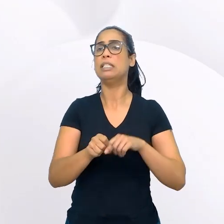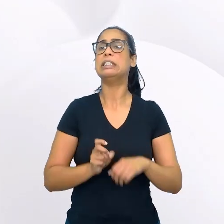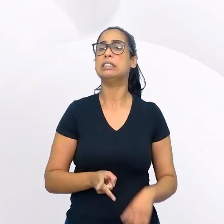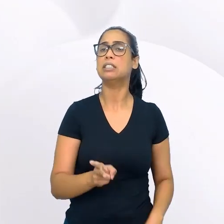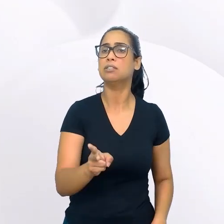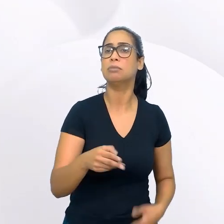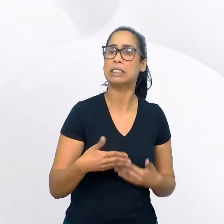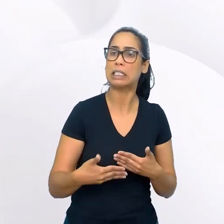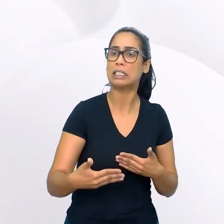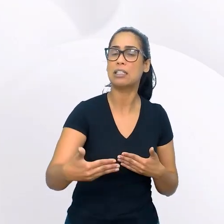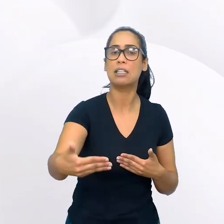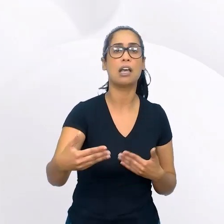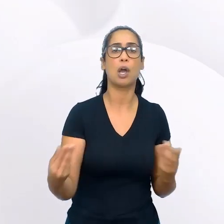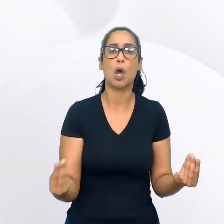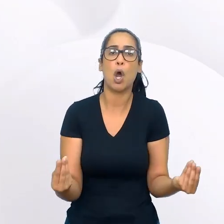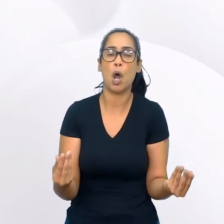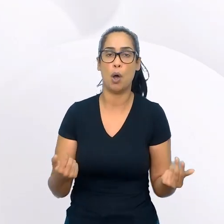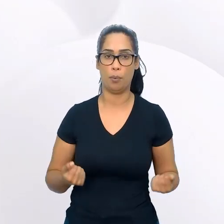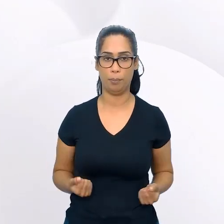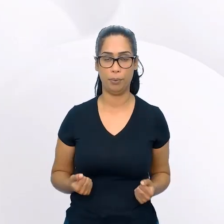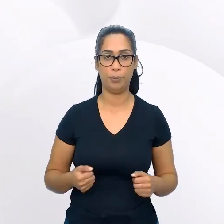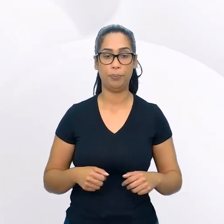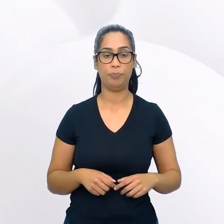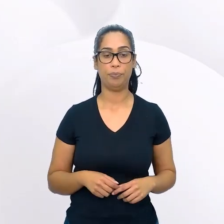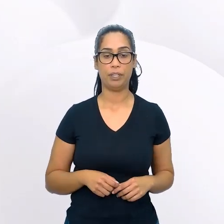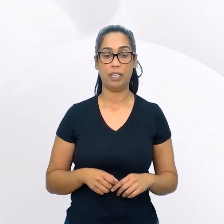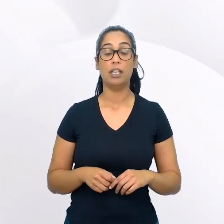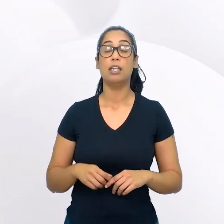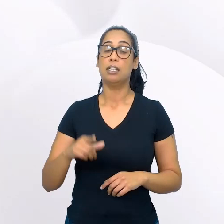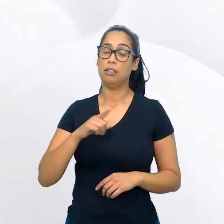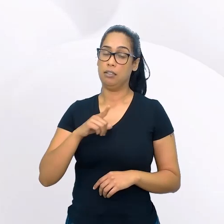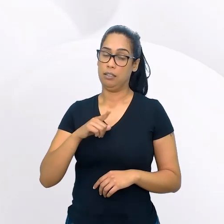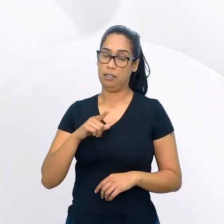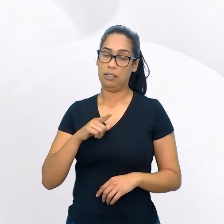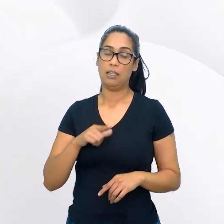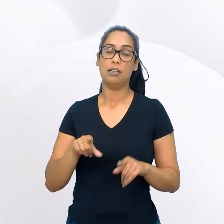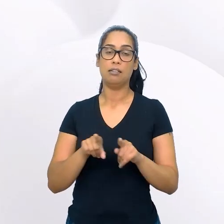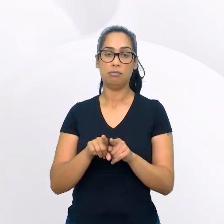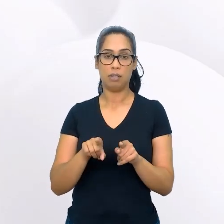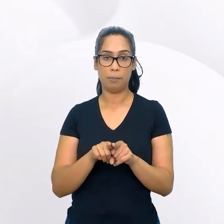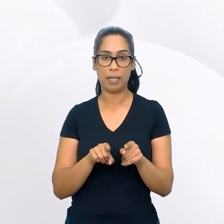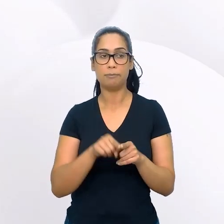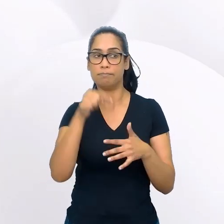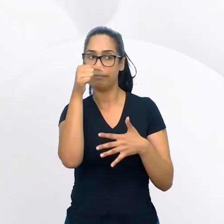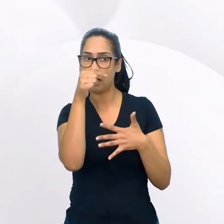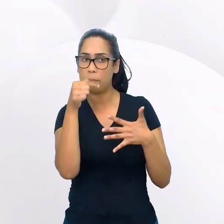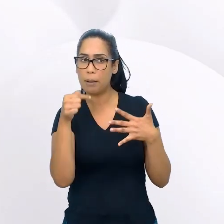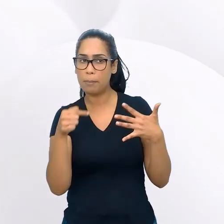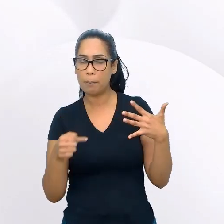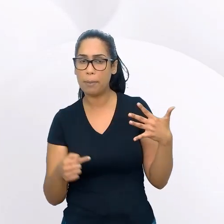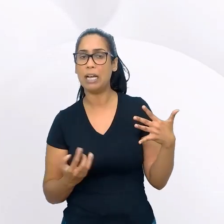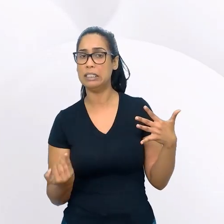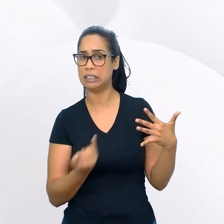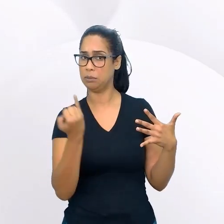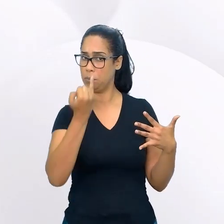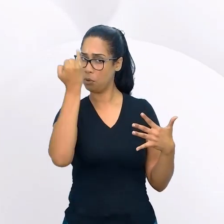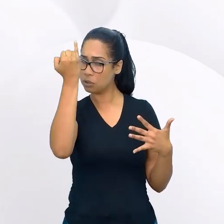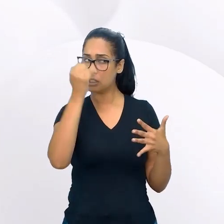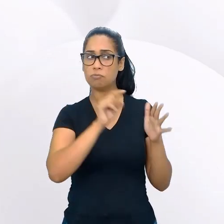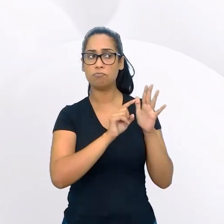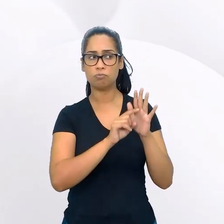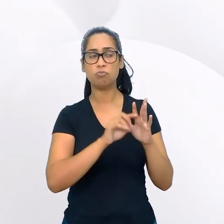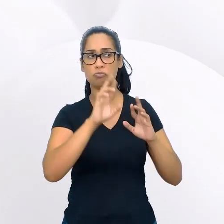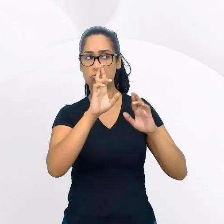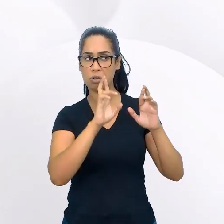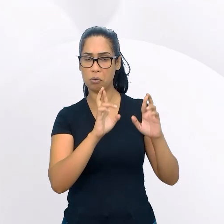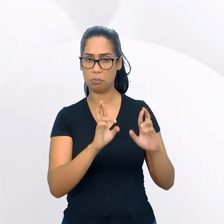embora se tem ali alguns aspectos importantes na LDB otaviane por exemplo